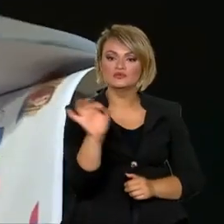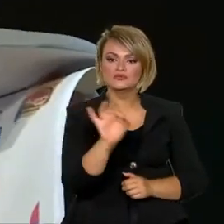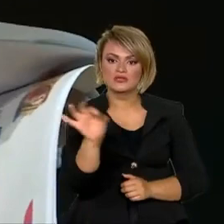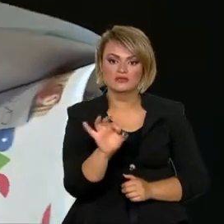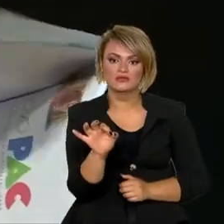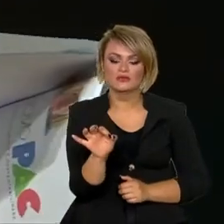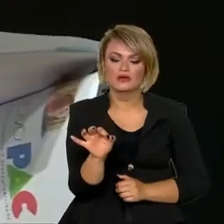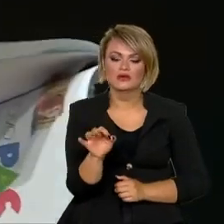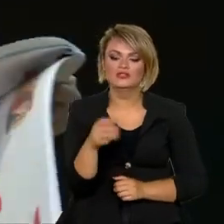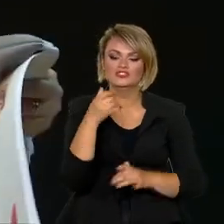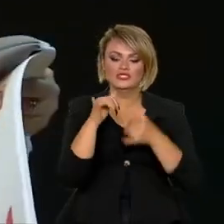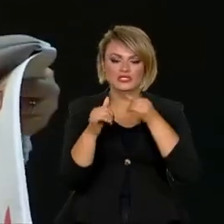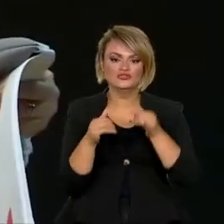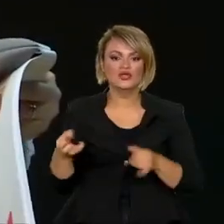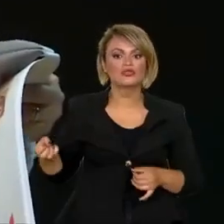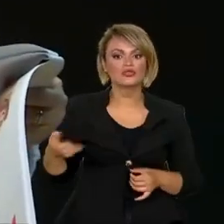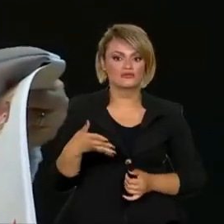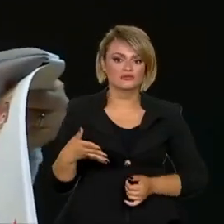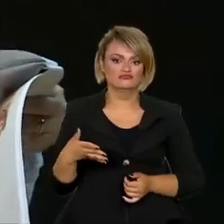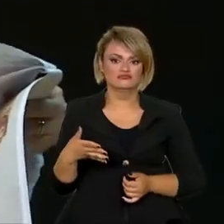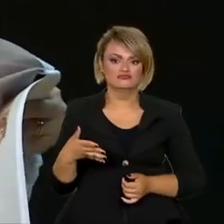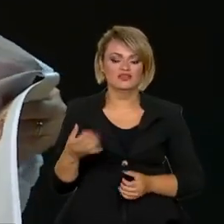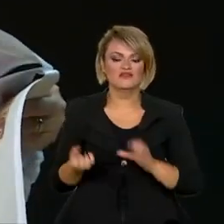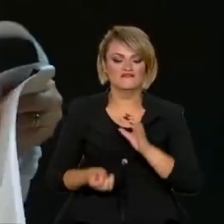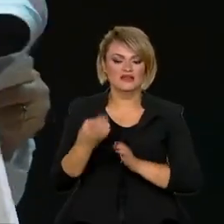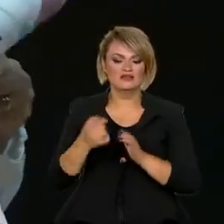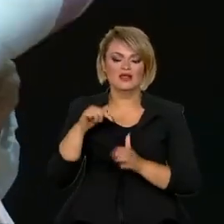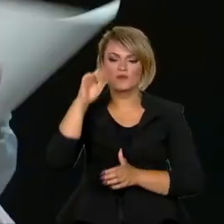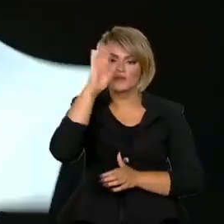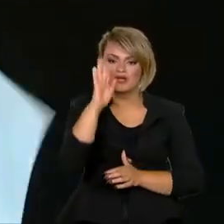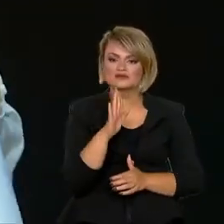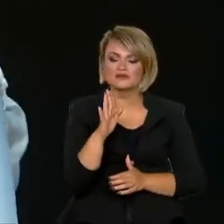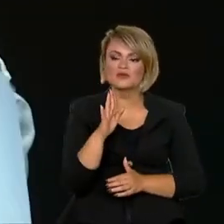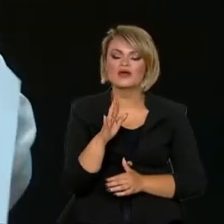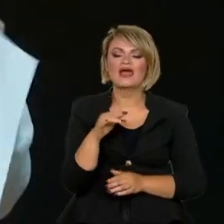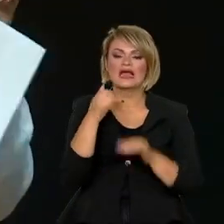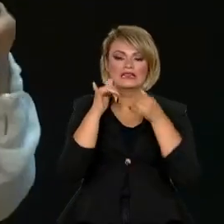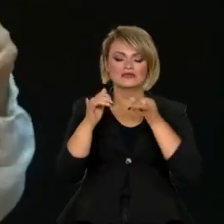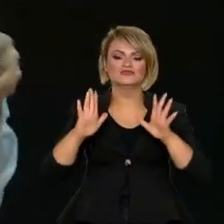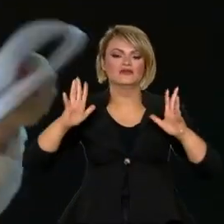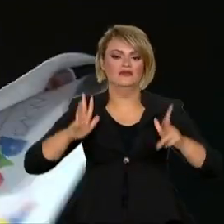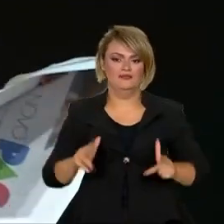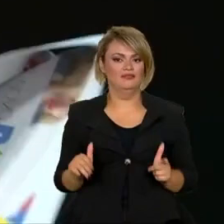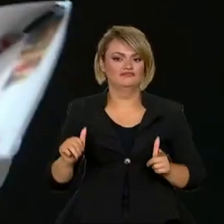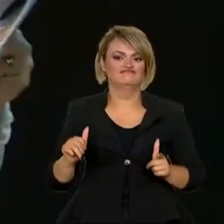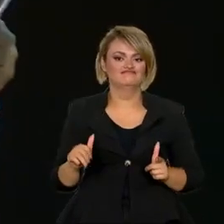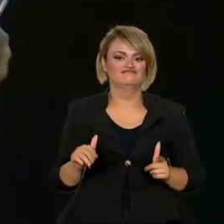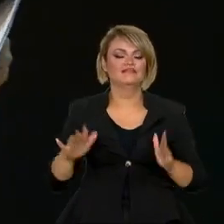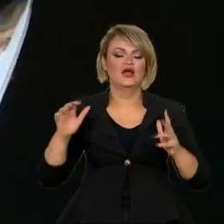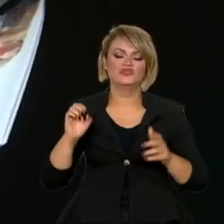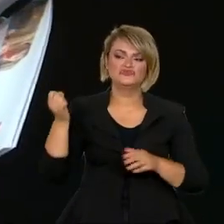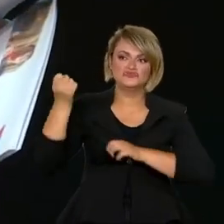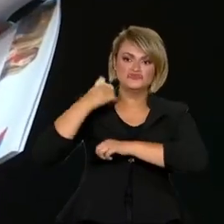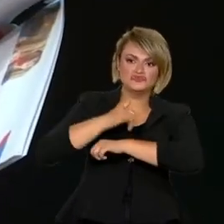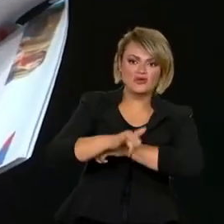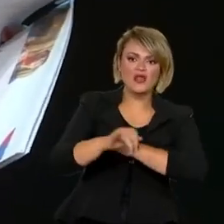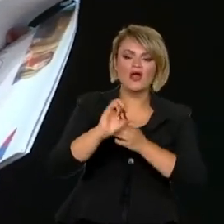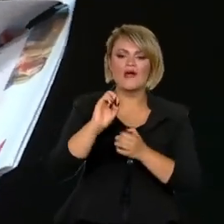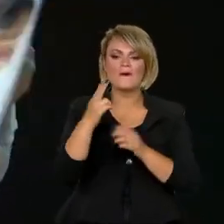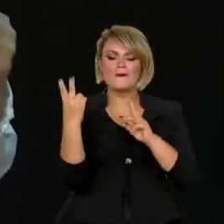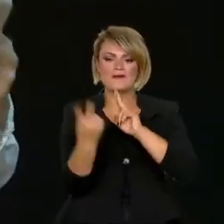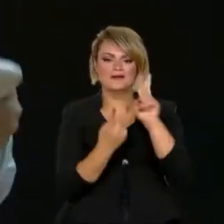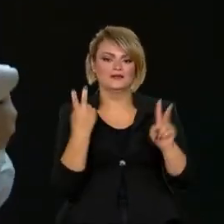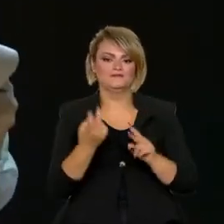82% da nova energia que será gerada no país é energia limpa e renovável.